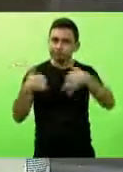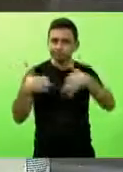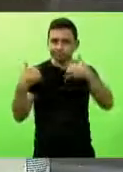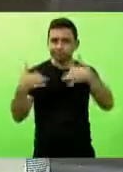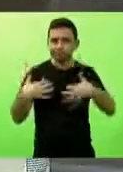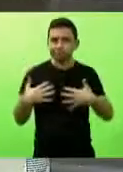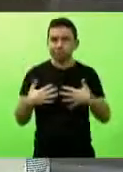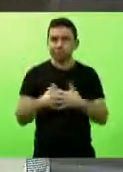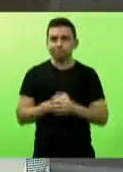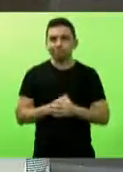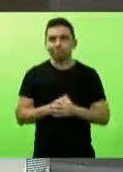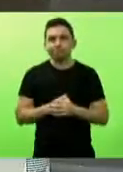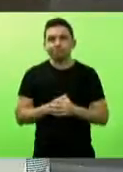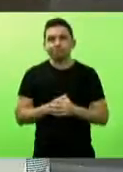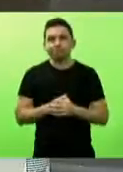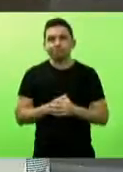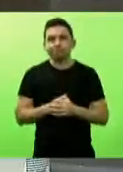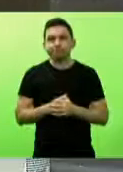que